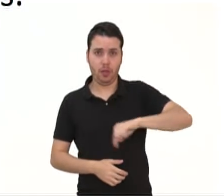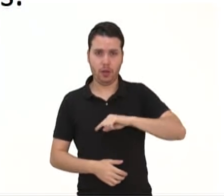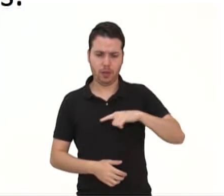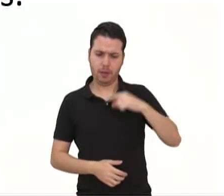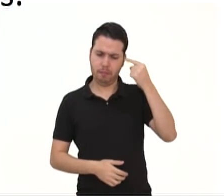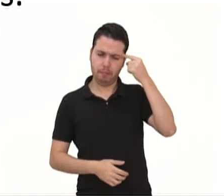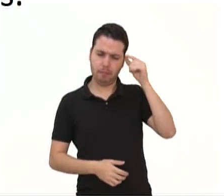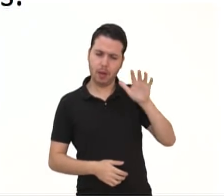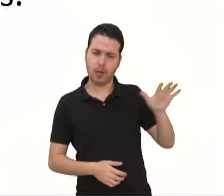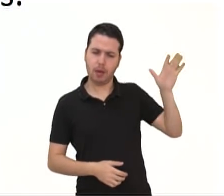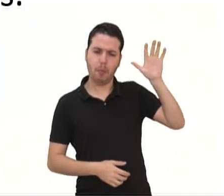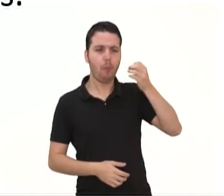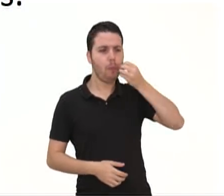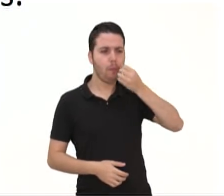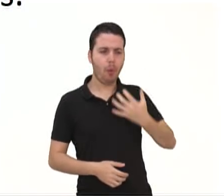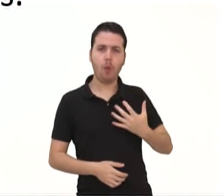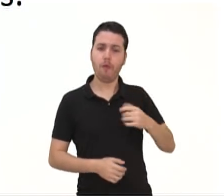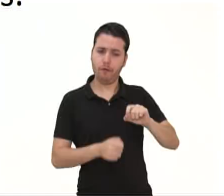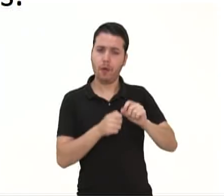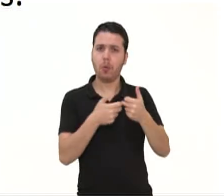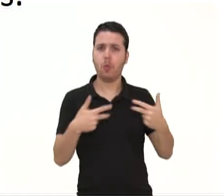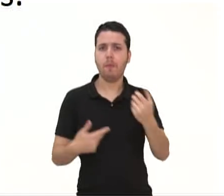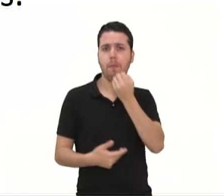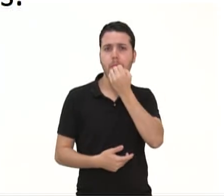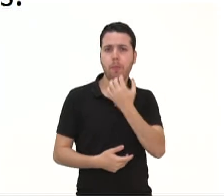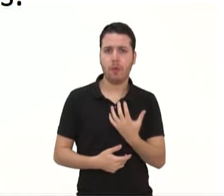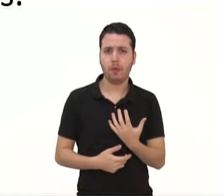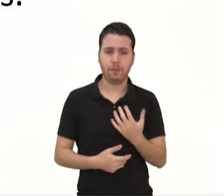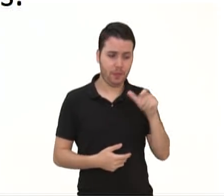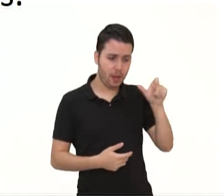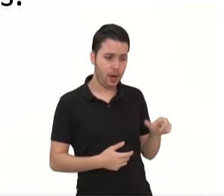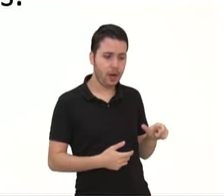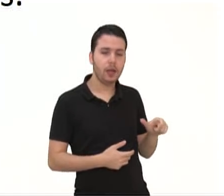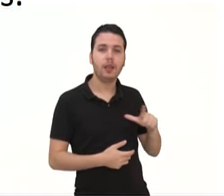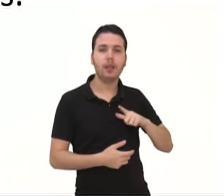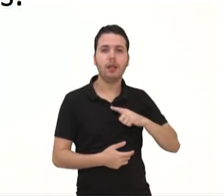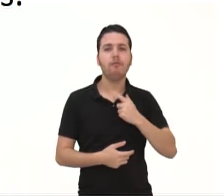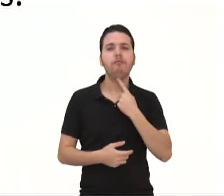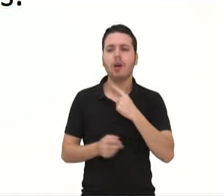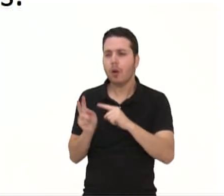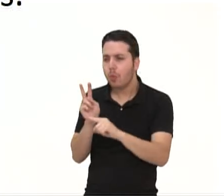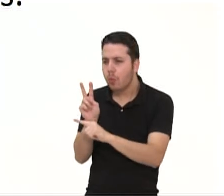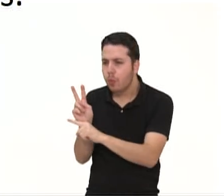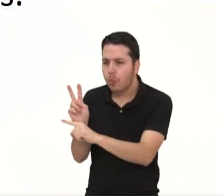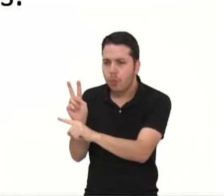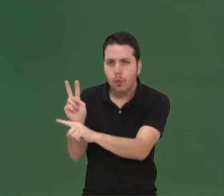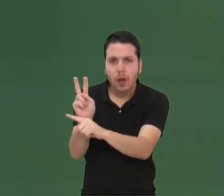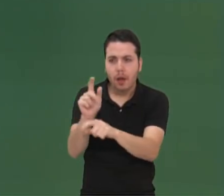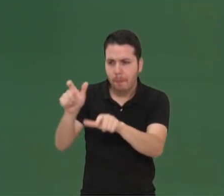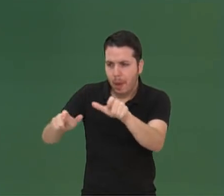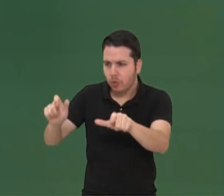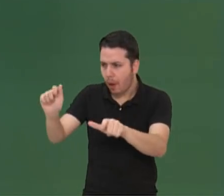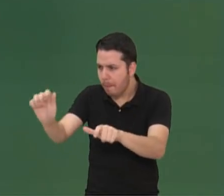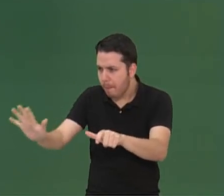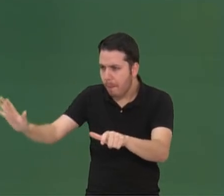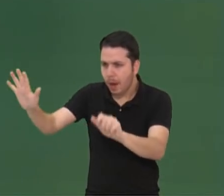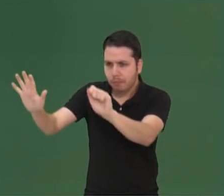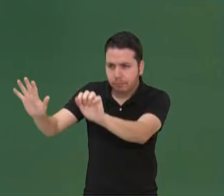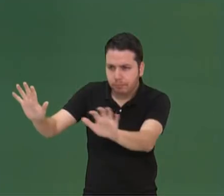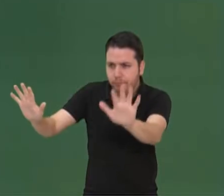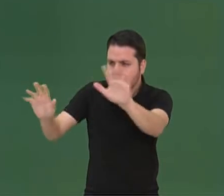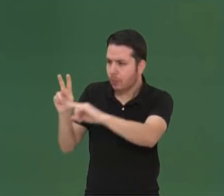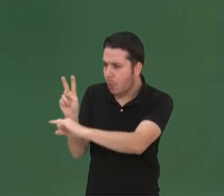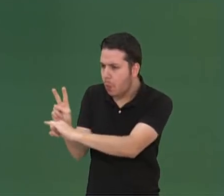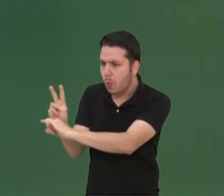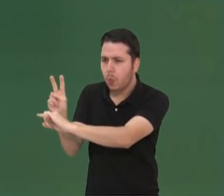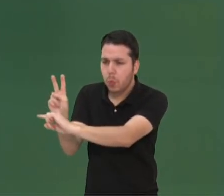gente faz coisas boas. Ele queria cuidar do pensamento das pessoas. Olha que incrível que é ser professor, né?